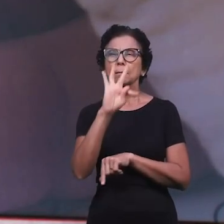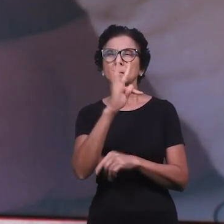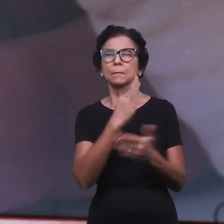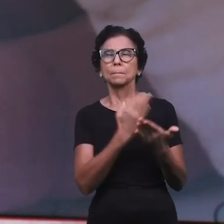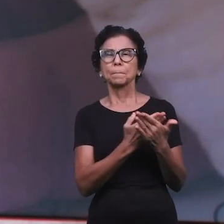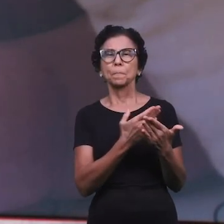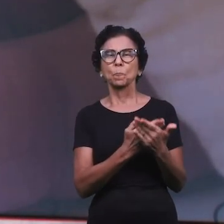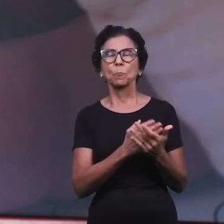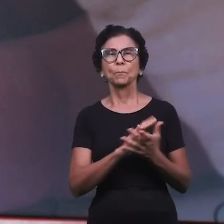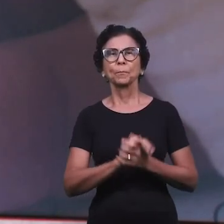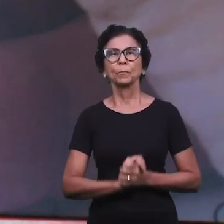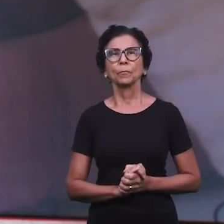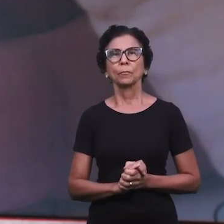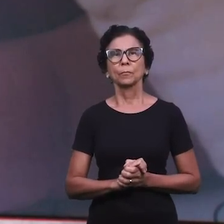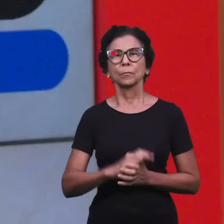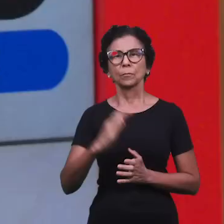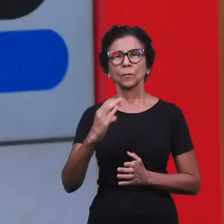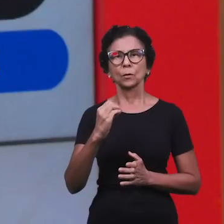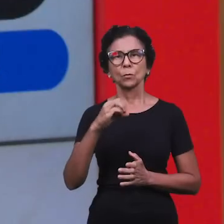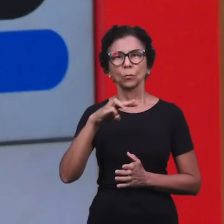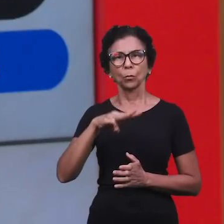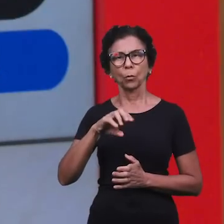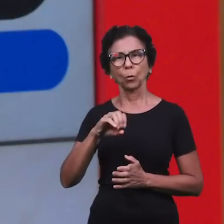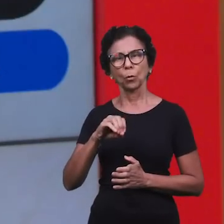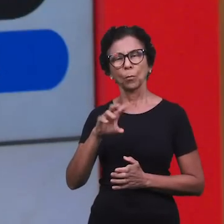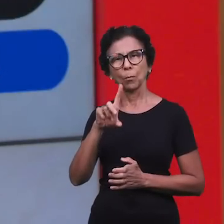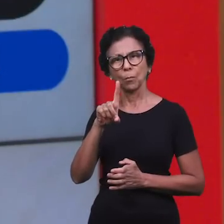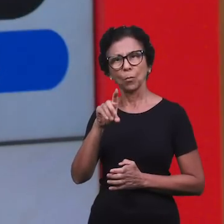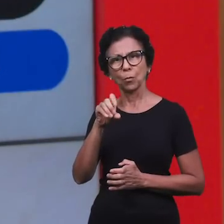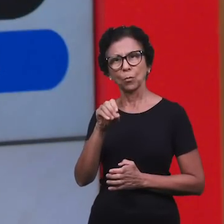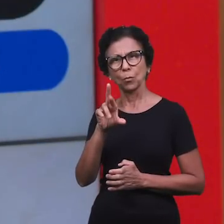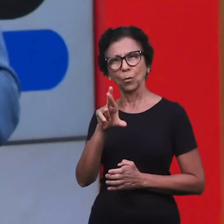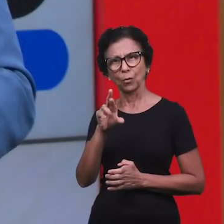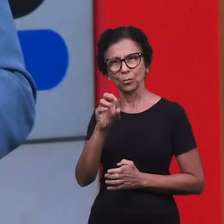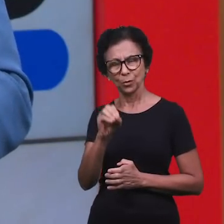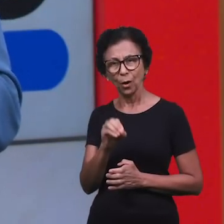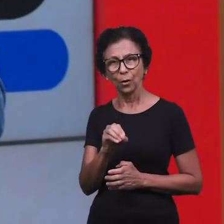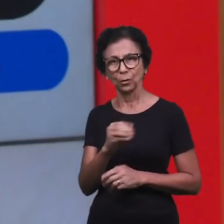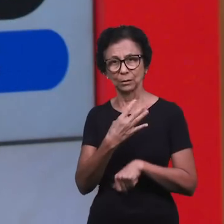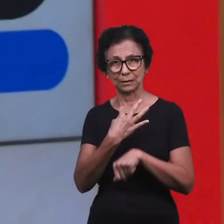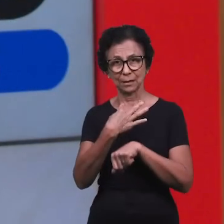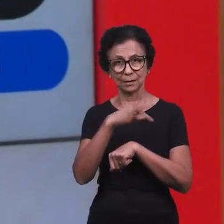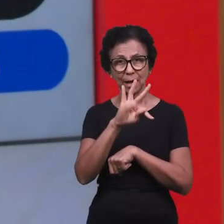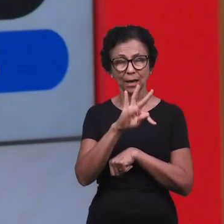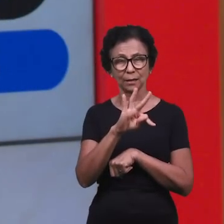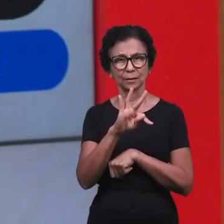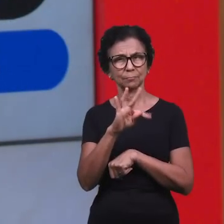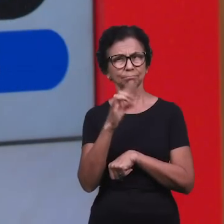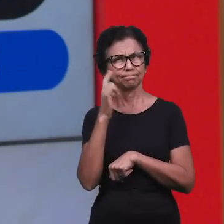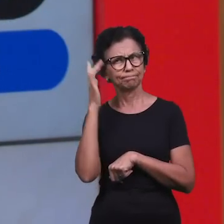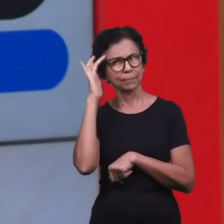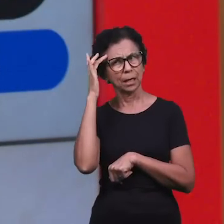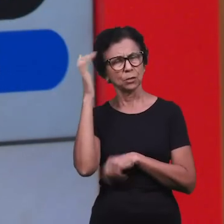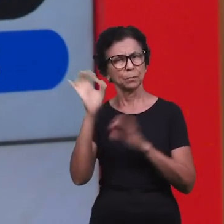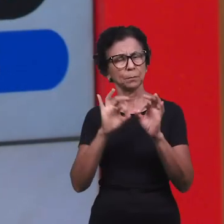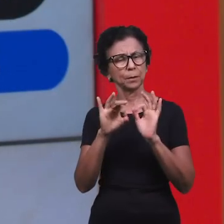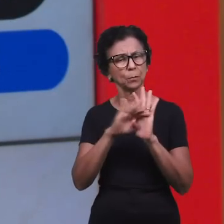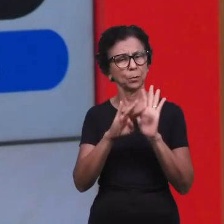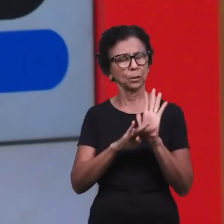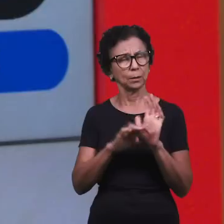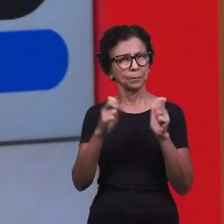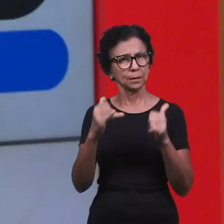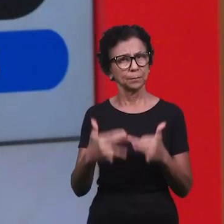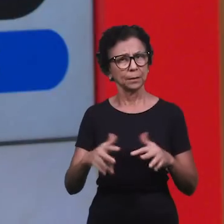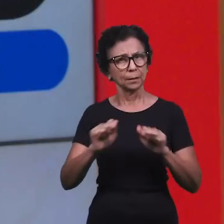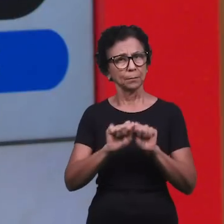por exemplo Pomodoro, né? Essa técnica aqui, talvez a gente faça um programa para explicar um pouco melhor, mas basicamente